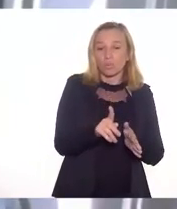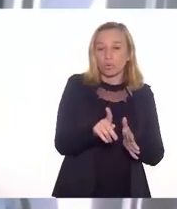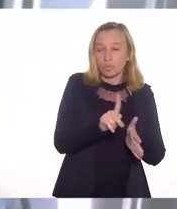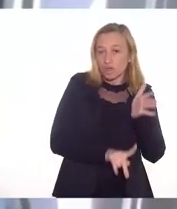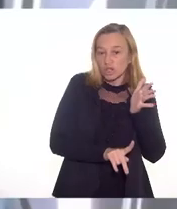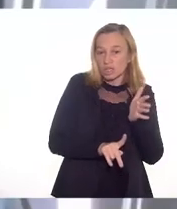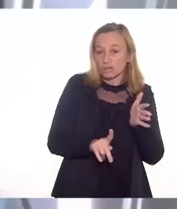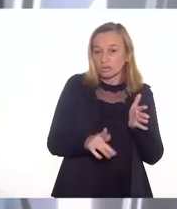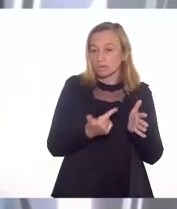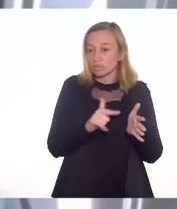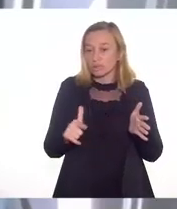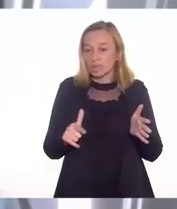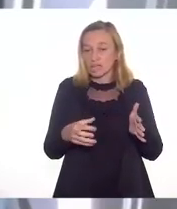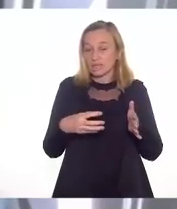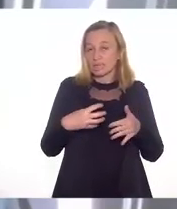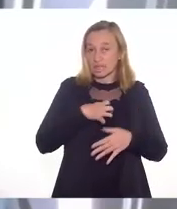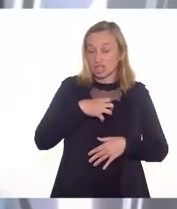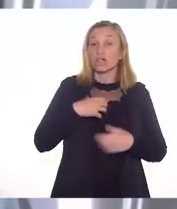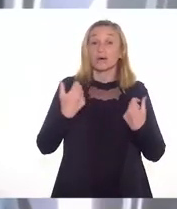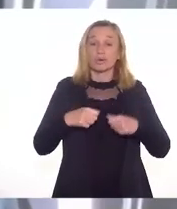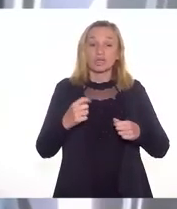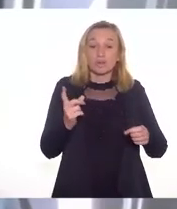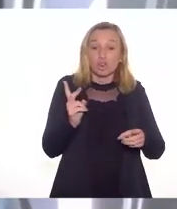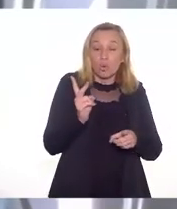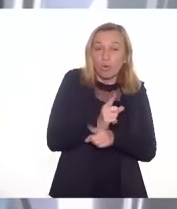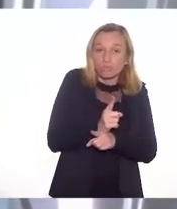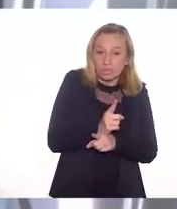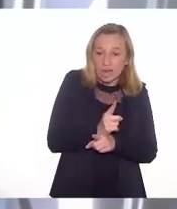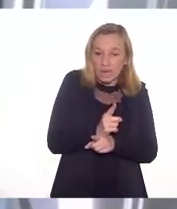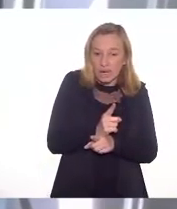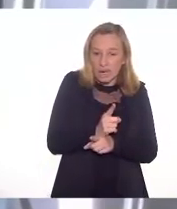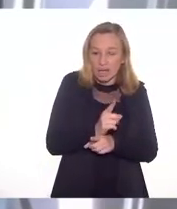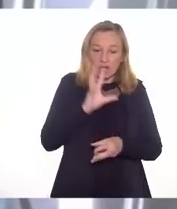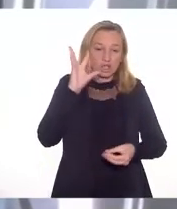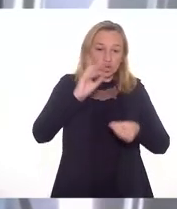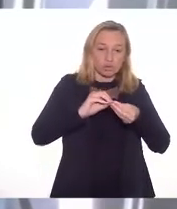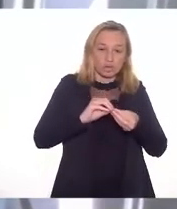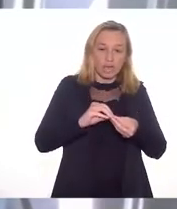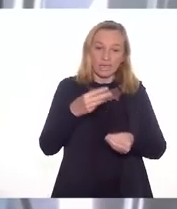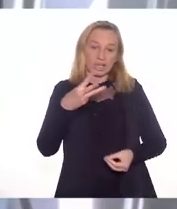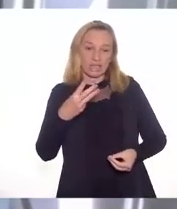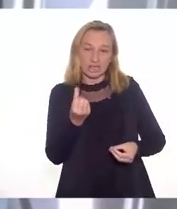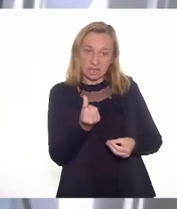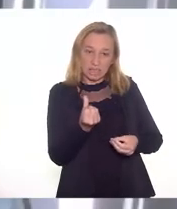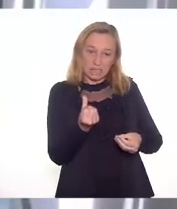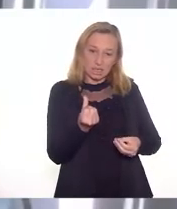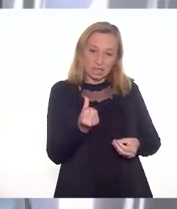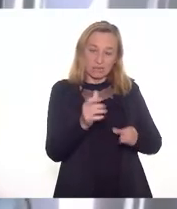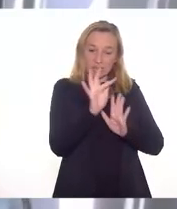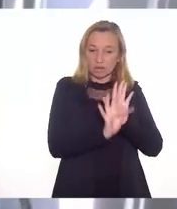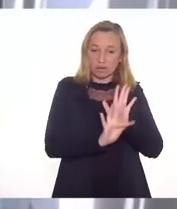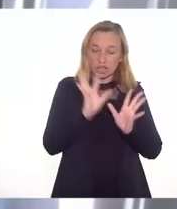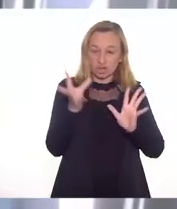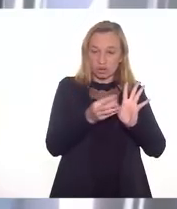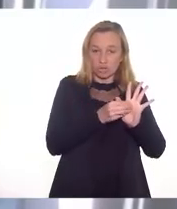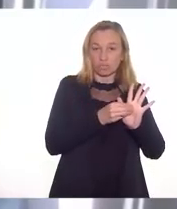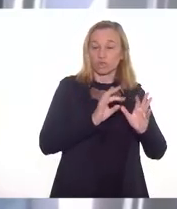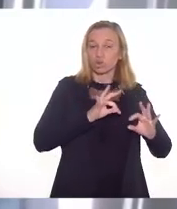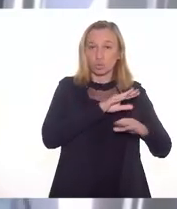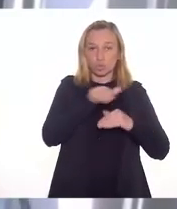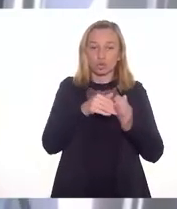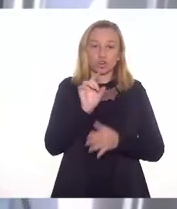sentido. Eu acho que talvez pudéssemos encontrar uma maneira de aglutinar a 3 com a 6 e fazer um texto que desse conta disso. É só